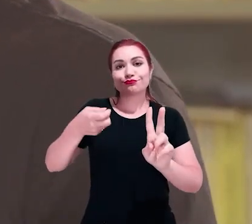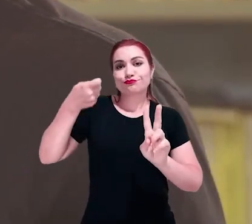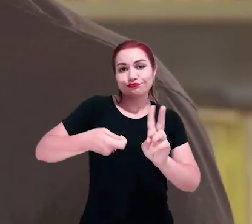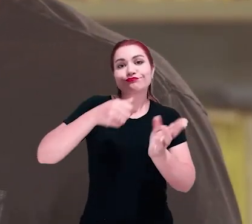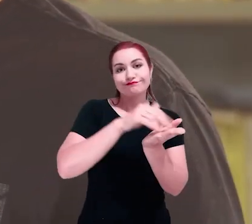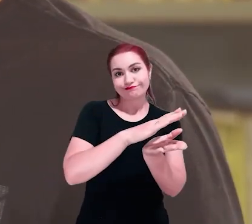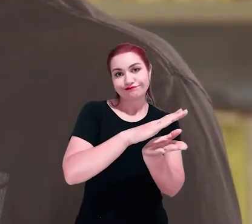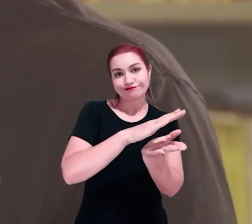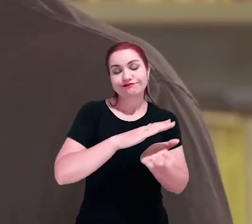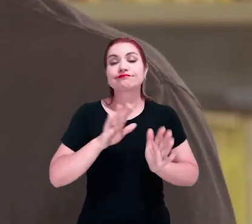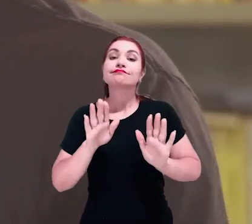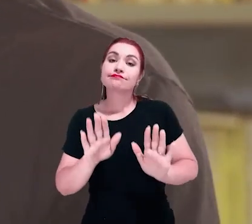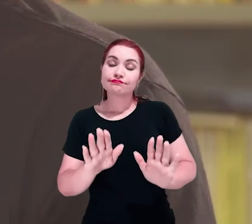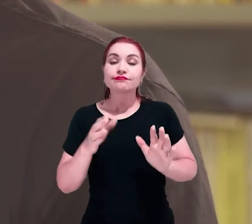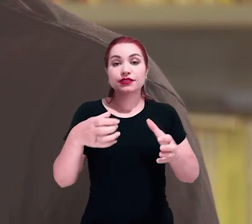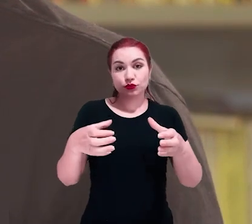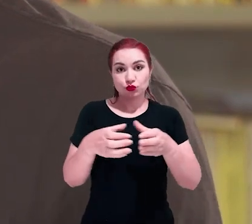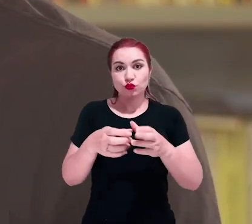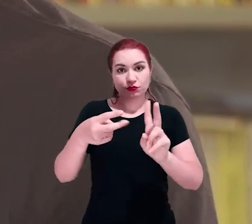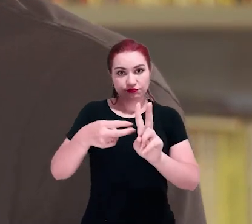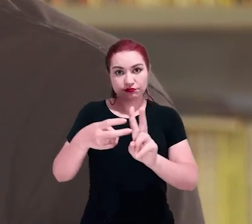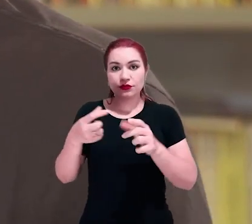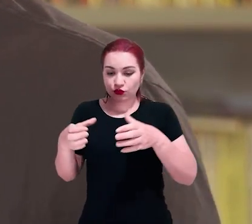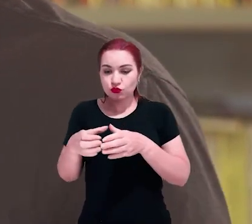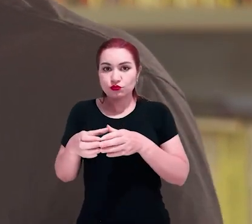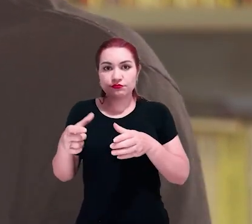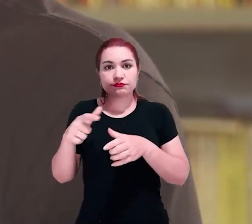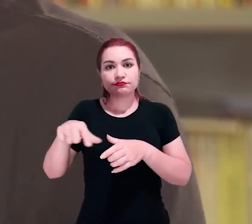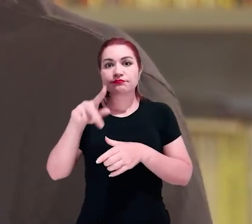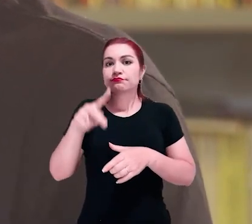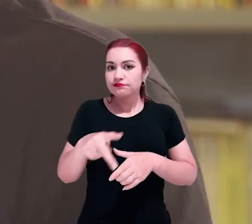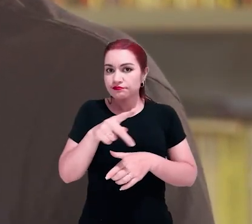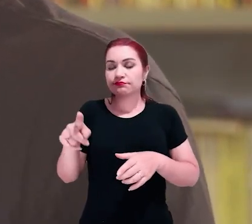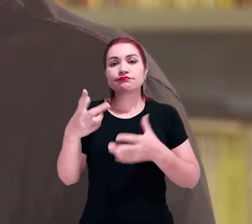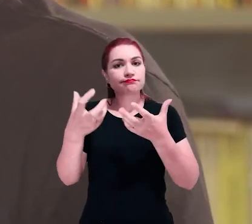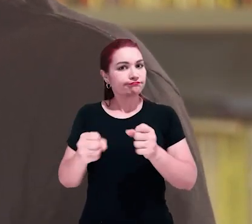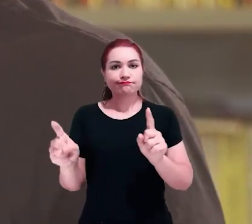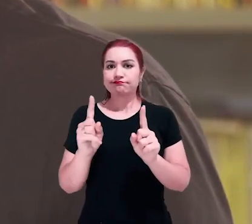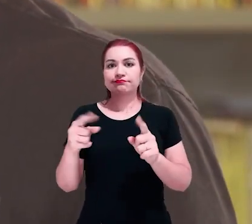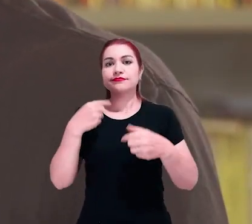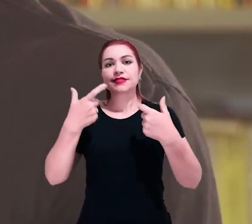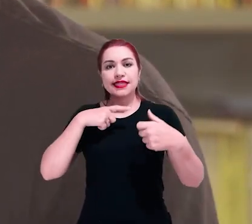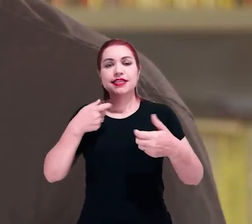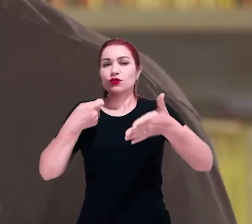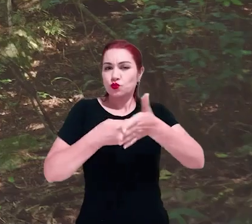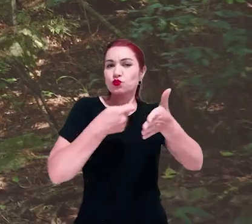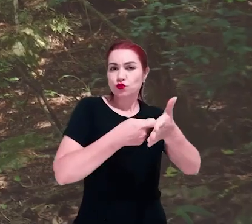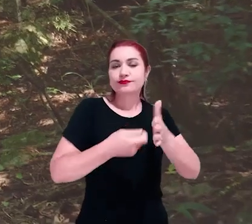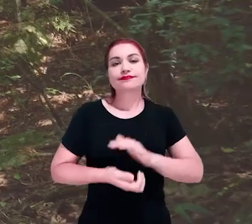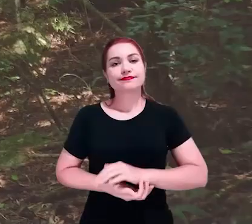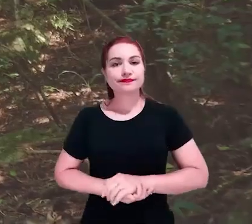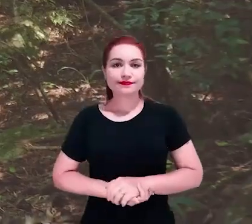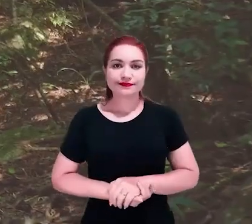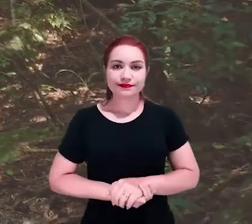sair. Felipe está em uma biblioteca. Porém, um grupo de indígenas e até mesmo de padres não aceita essa troca e resolve fazer uma resistência.